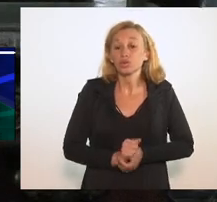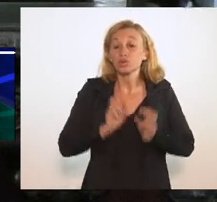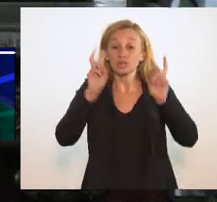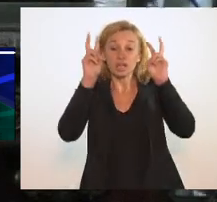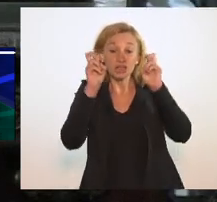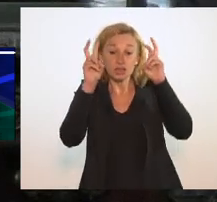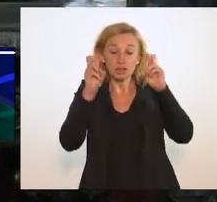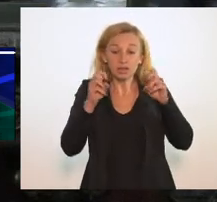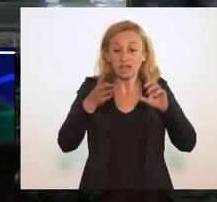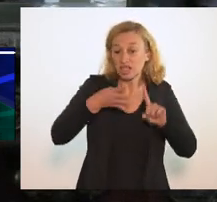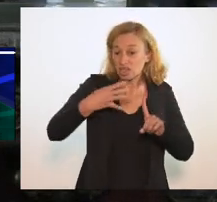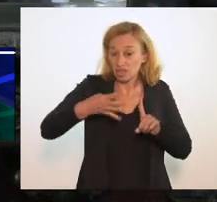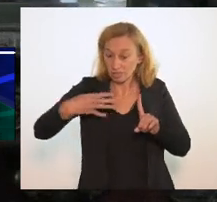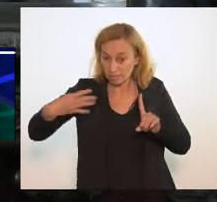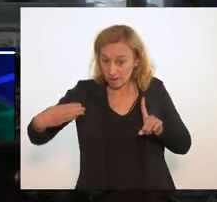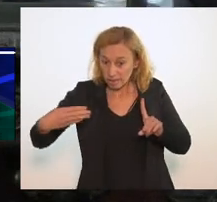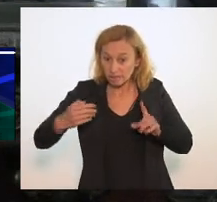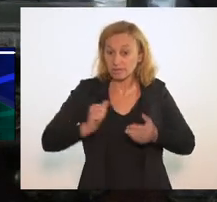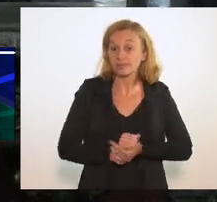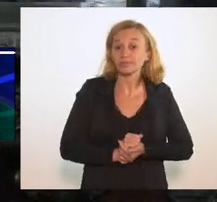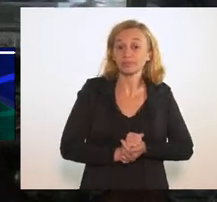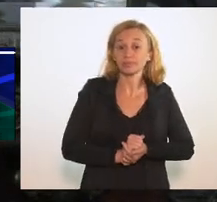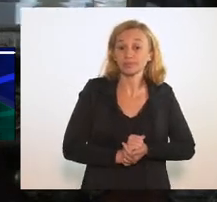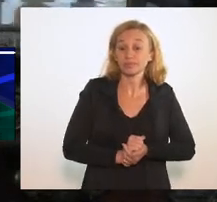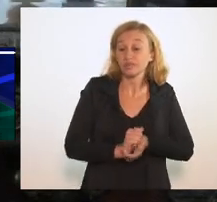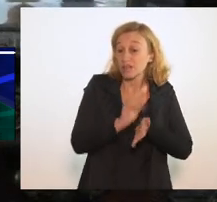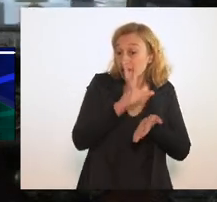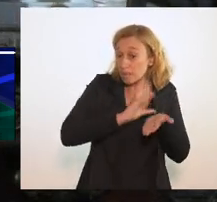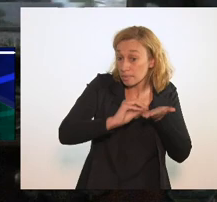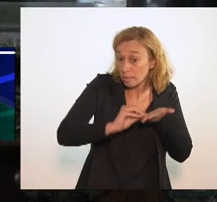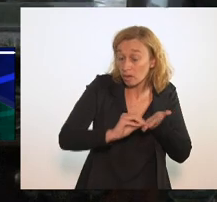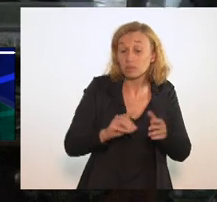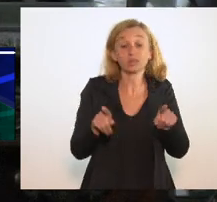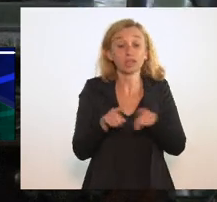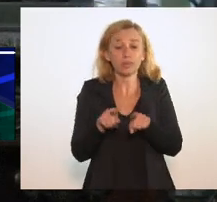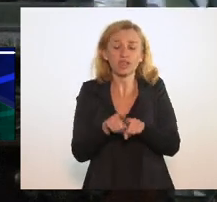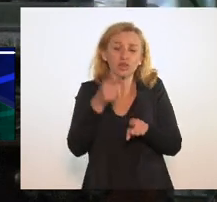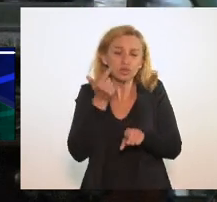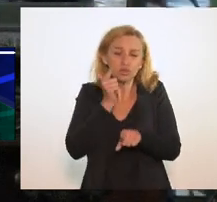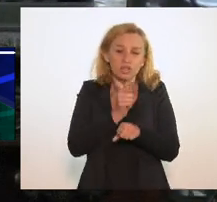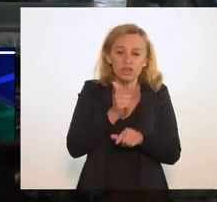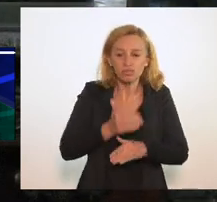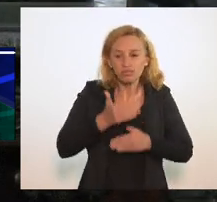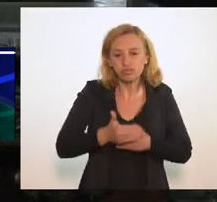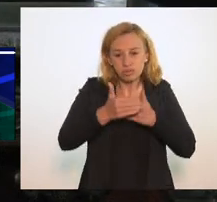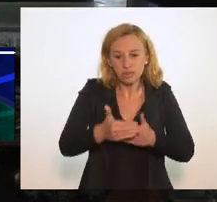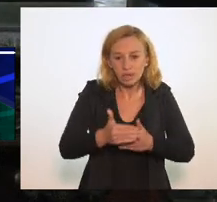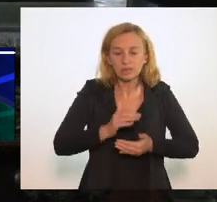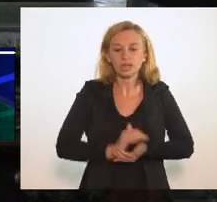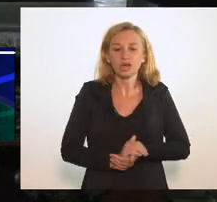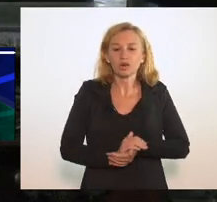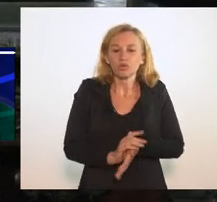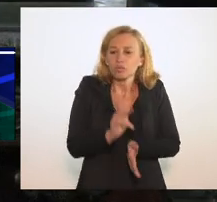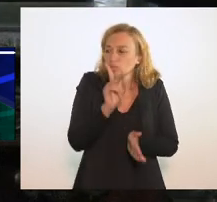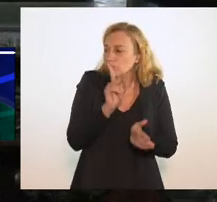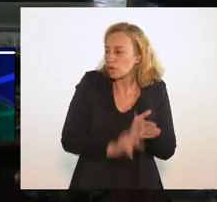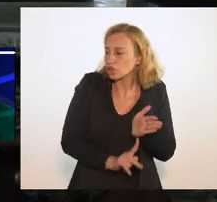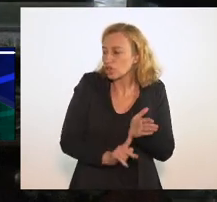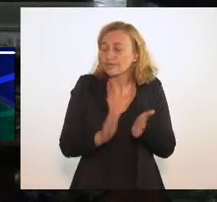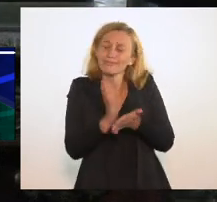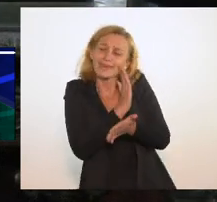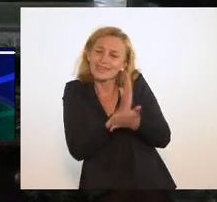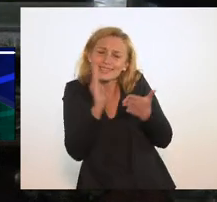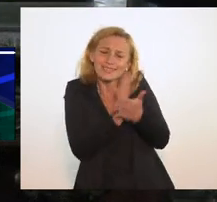questões LGBTQIA+, em pauta, e a gente consegue avançar com projetos que, às